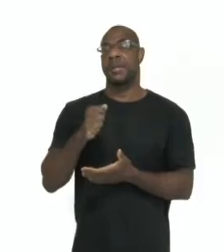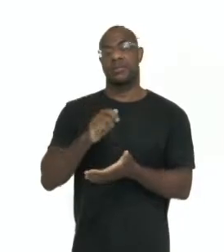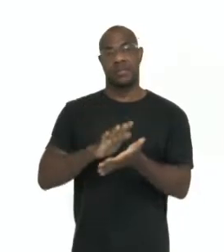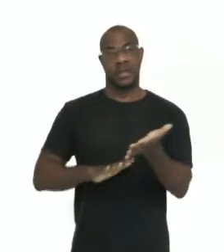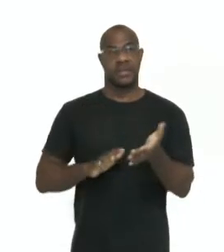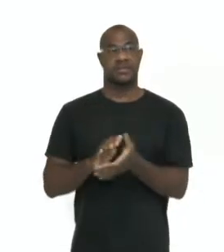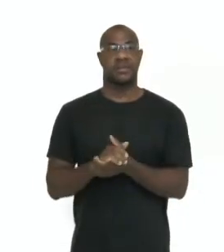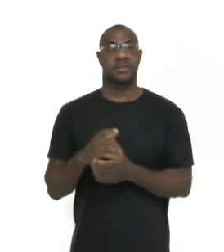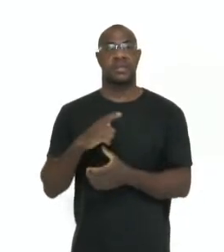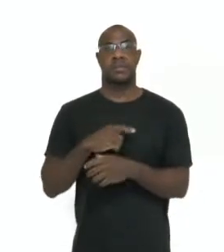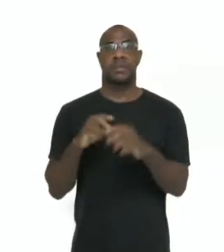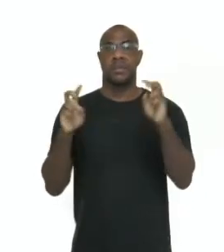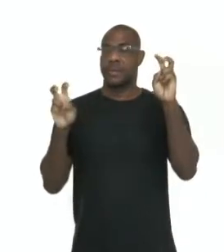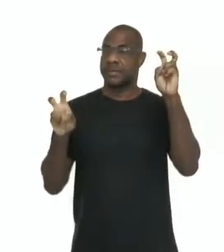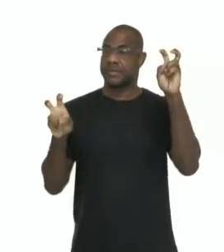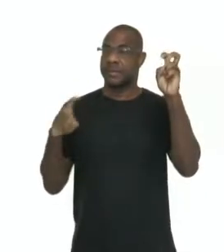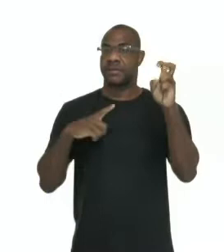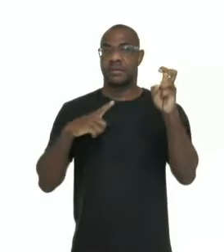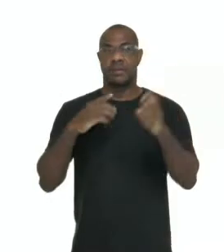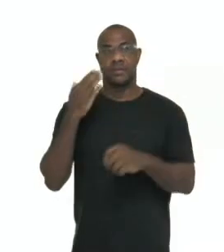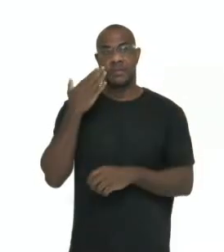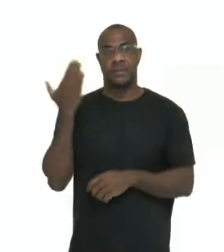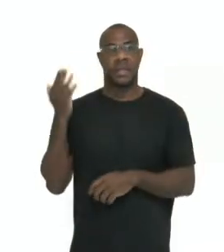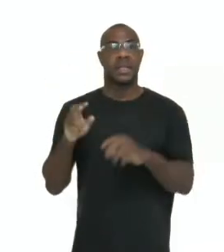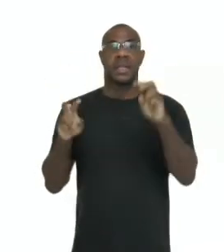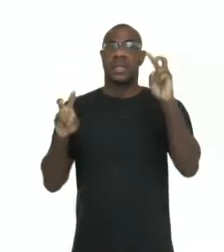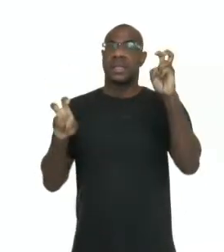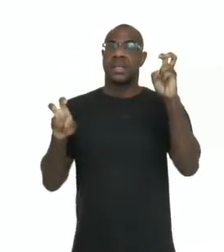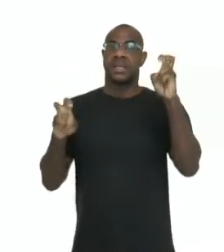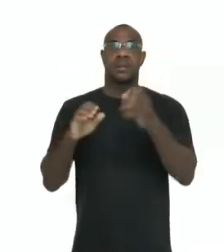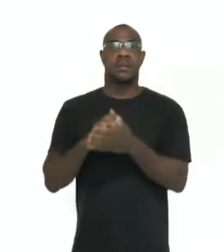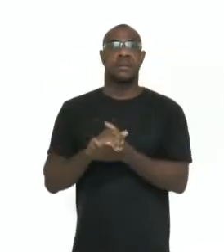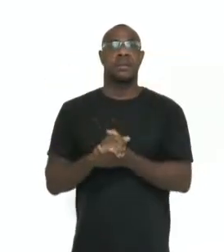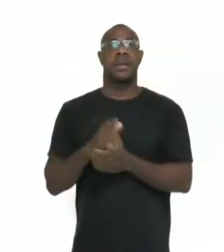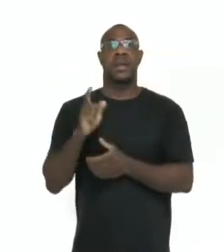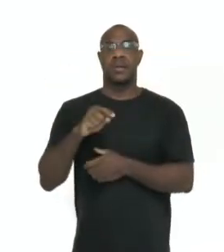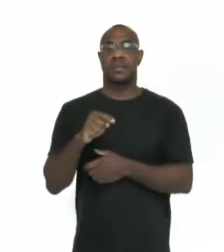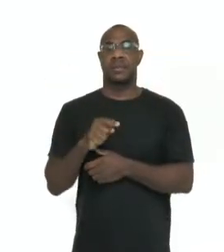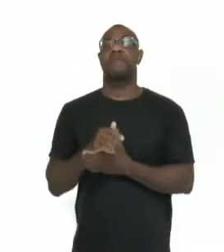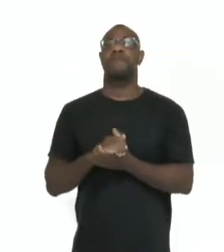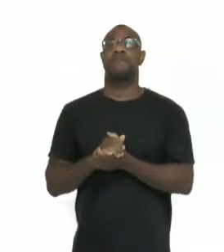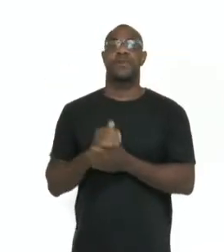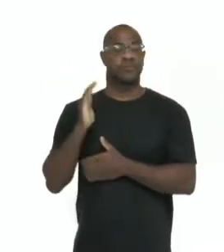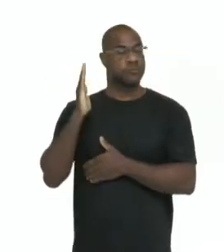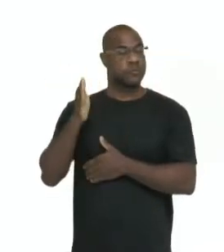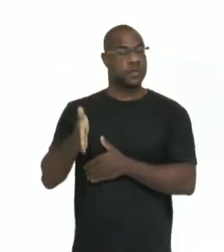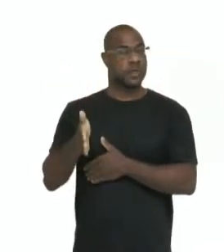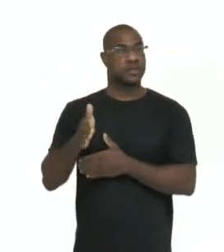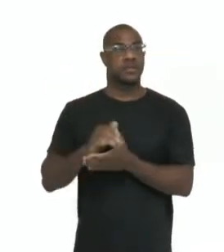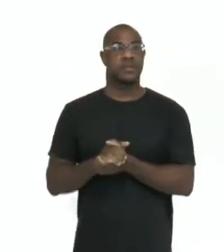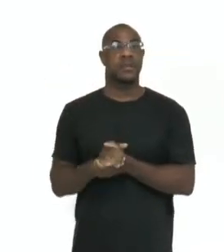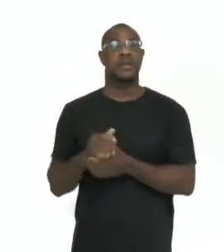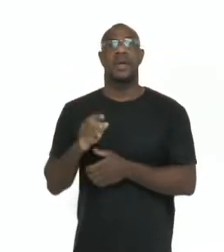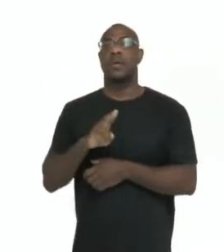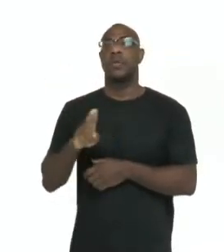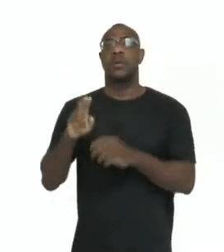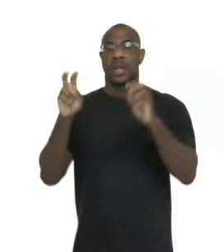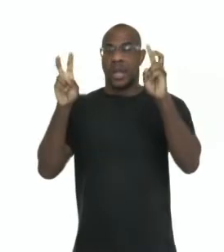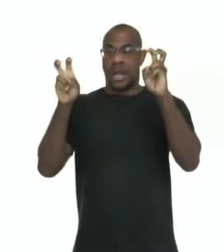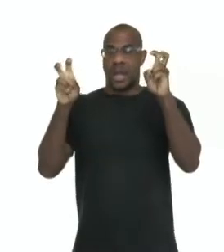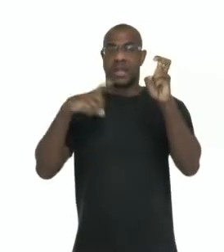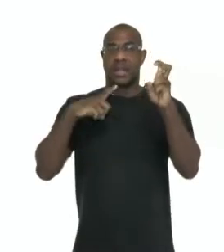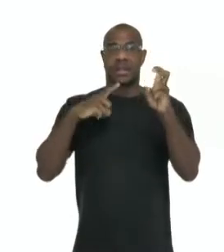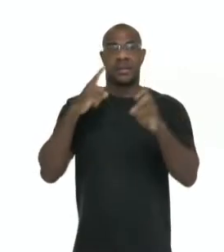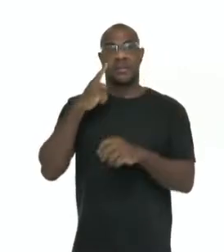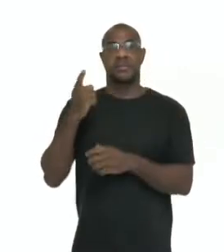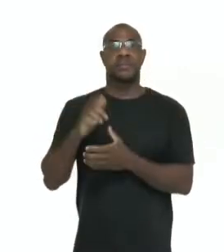uma citação, observem que essa citação é a marca do discurso direto, né? Está marcado pelo uso das aspas, que